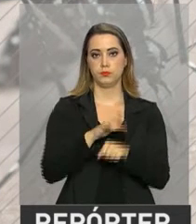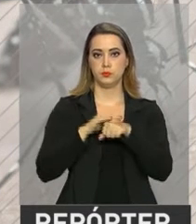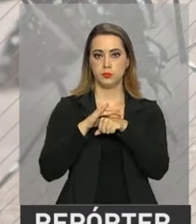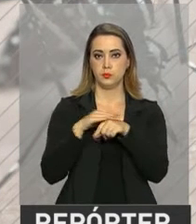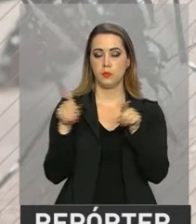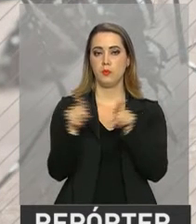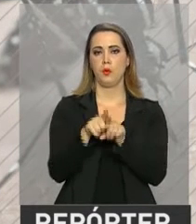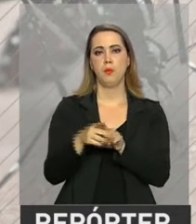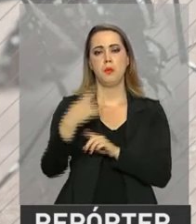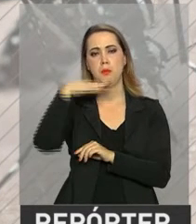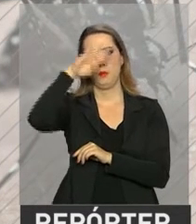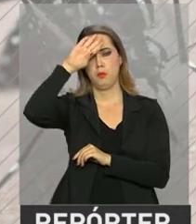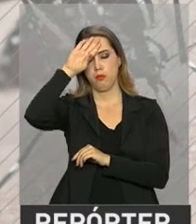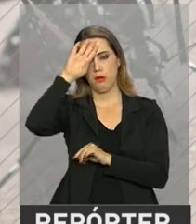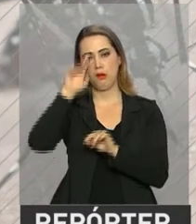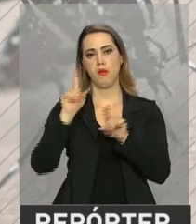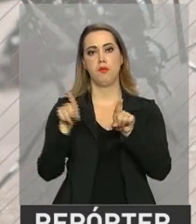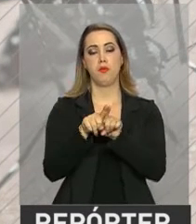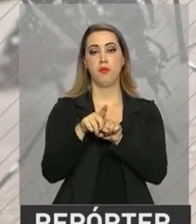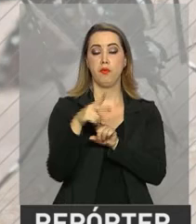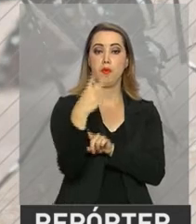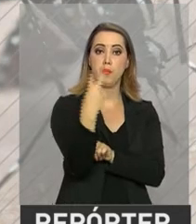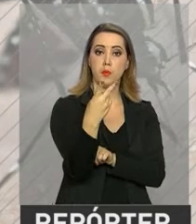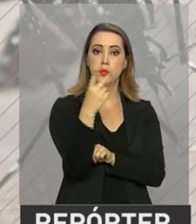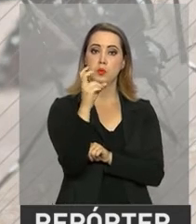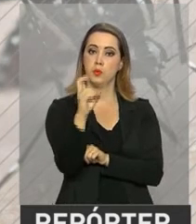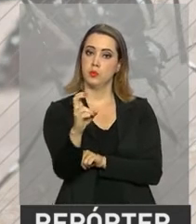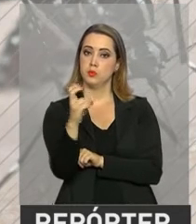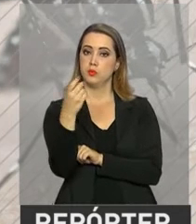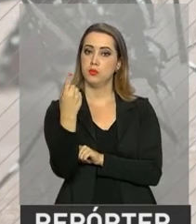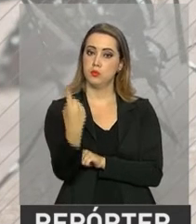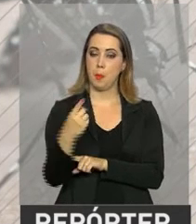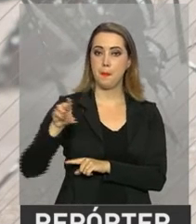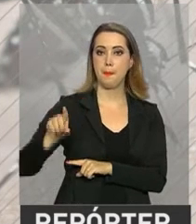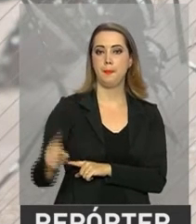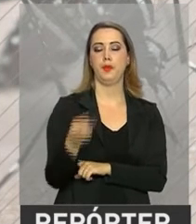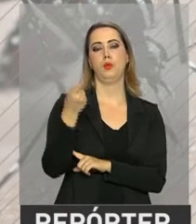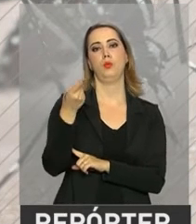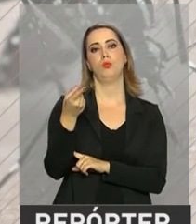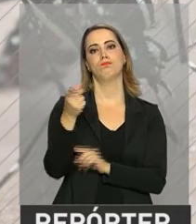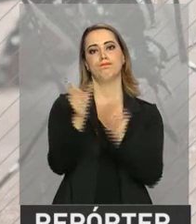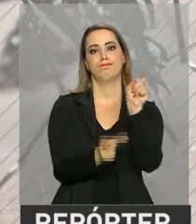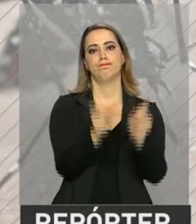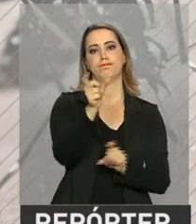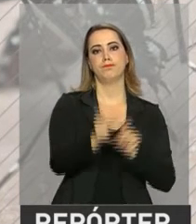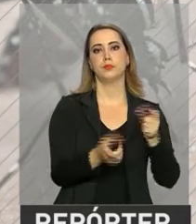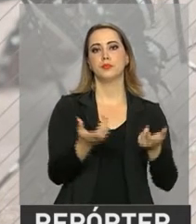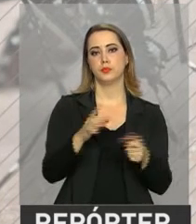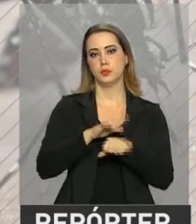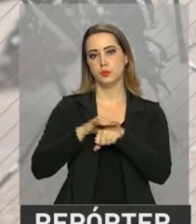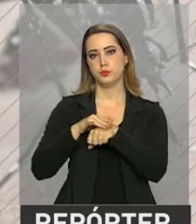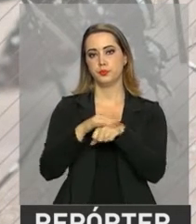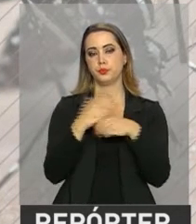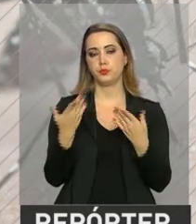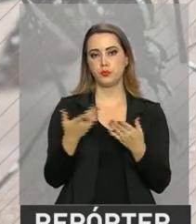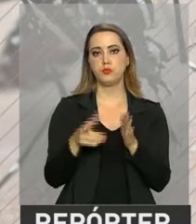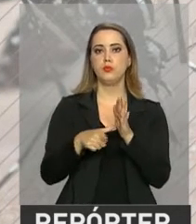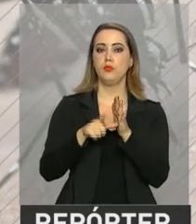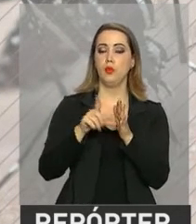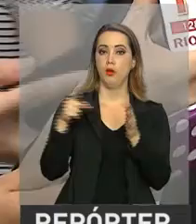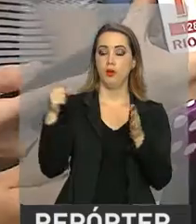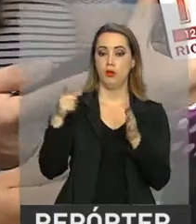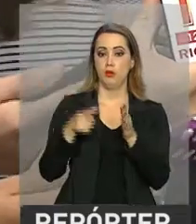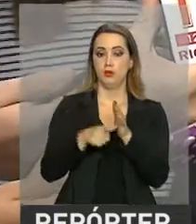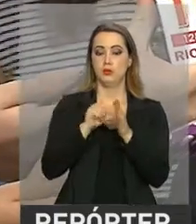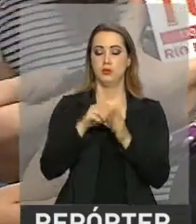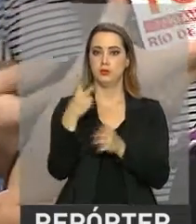febre chikungunya, foram 251 mil casos suspeitos este ano. Em 2015, foram registrados 26